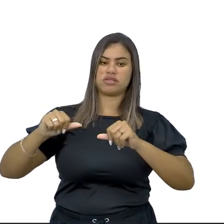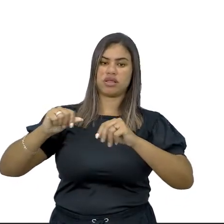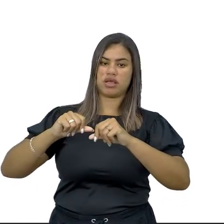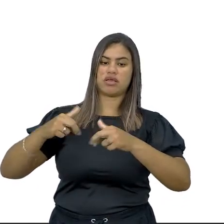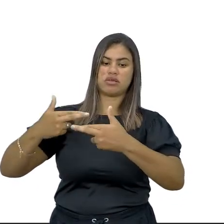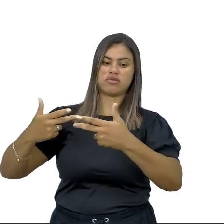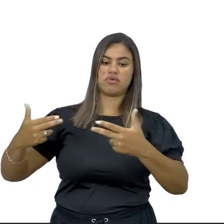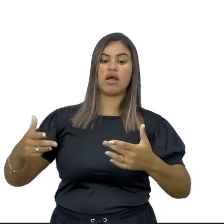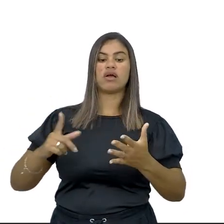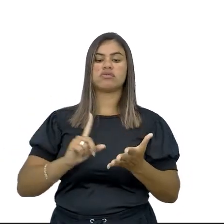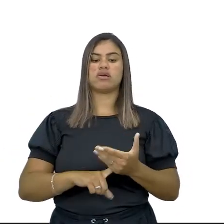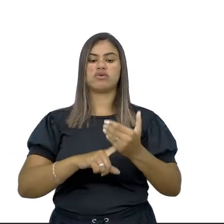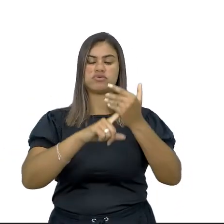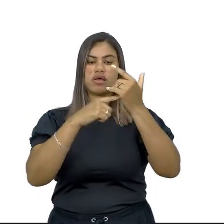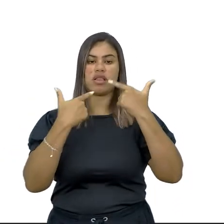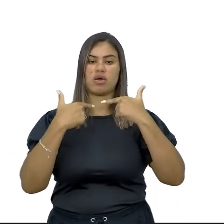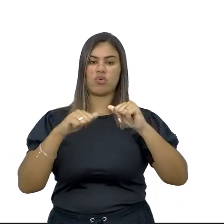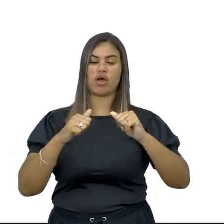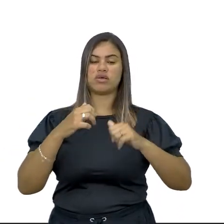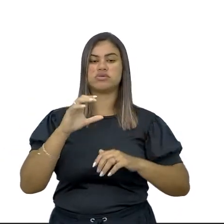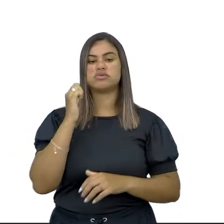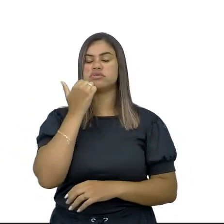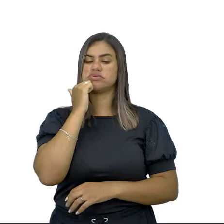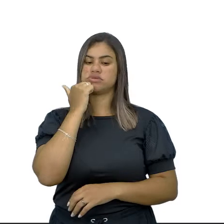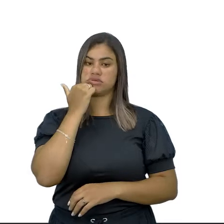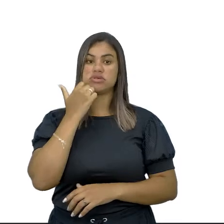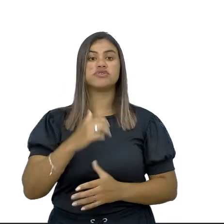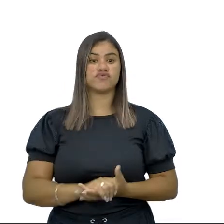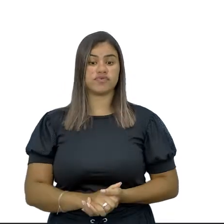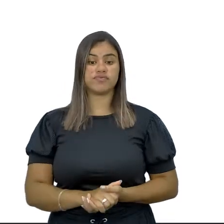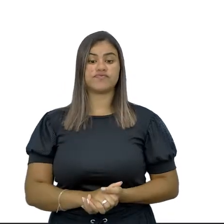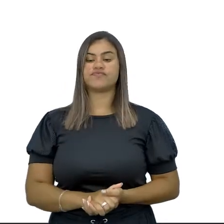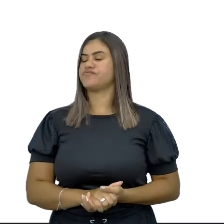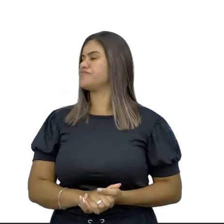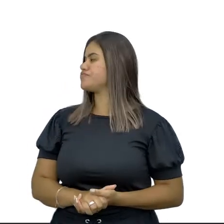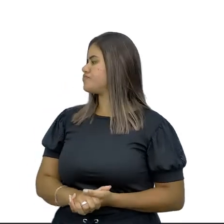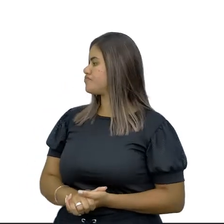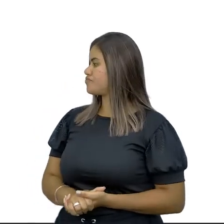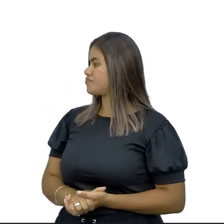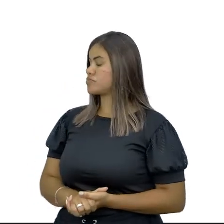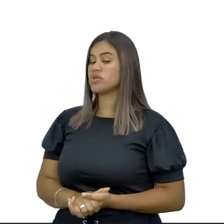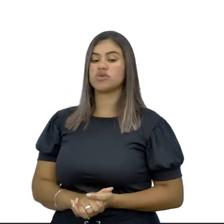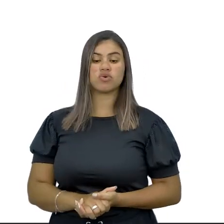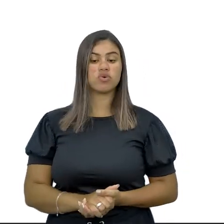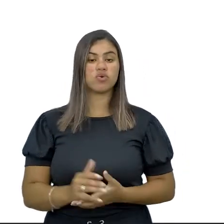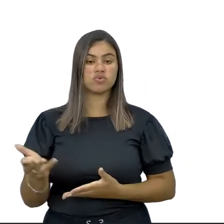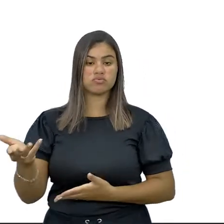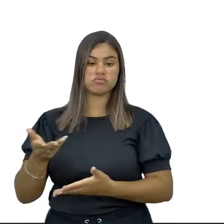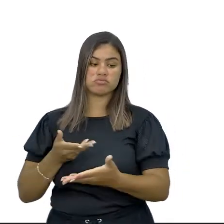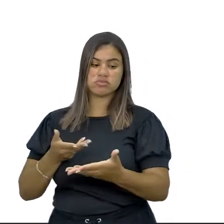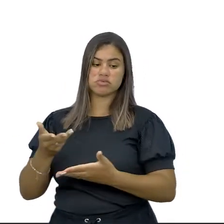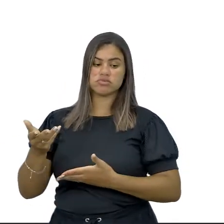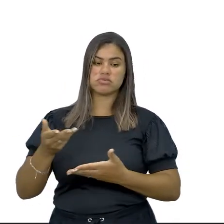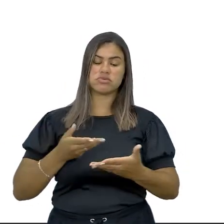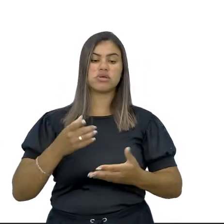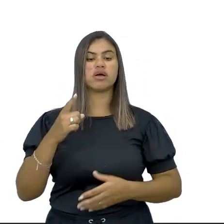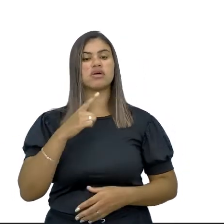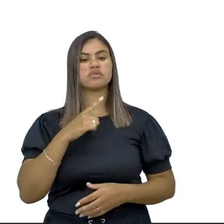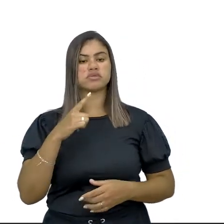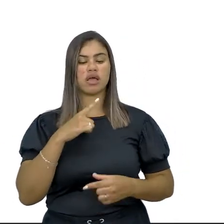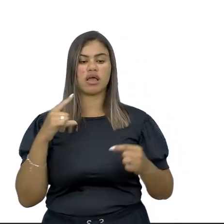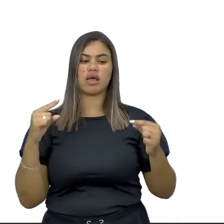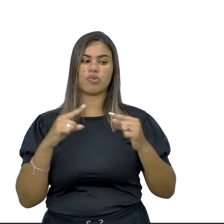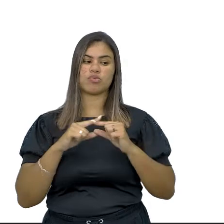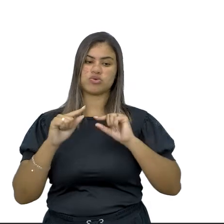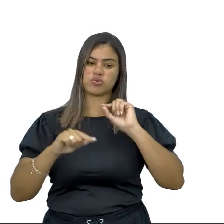linguagem científica. Percebam que existe uma grande correlação entre elas, né, de forma a também